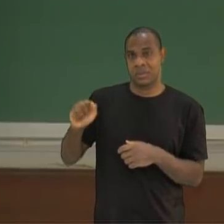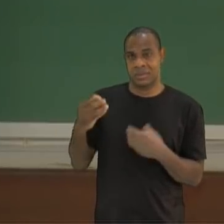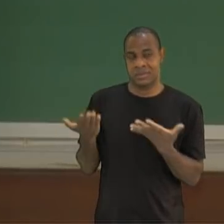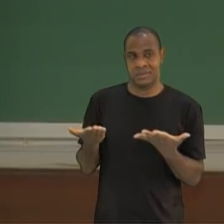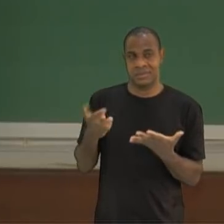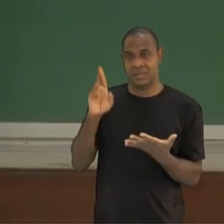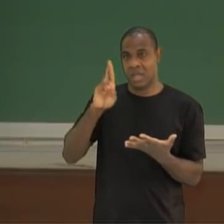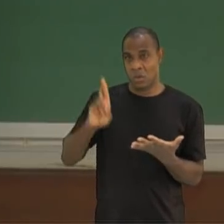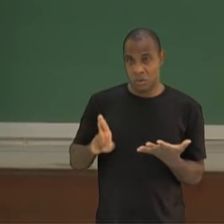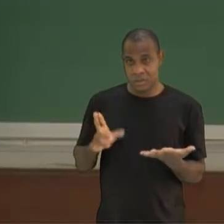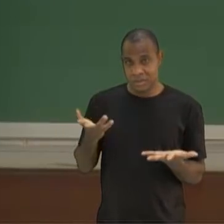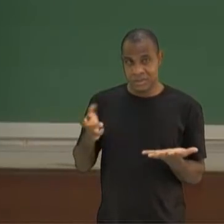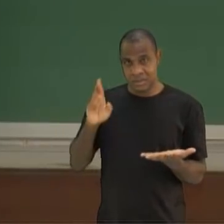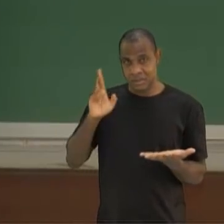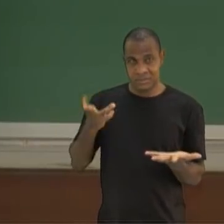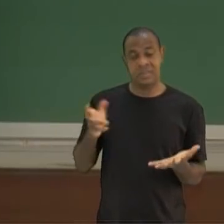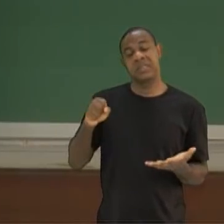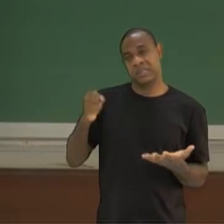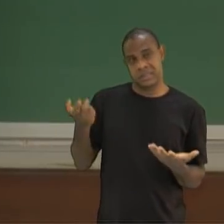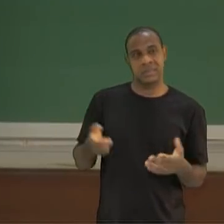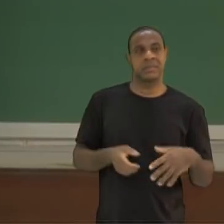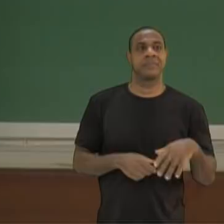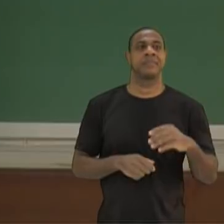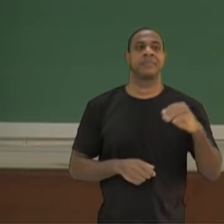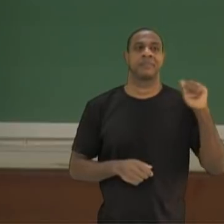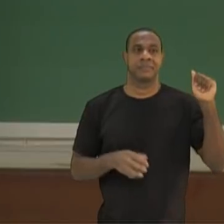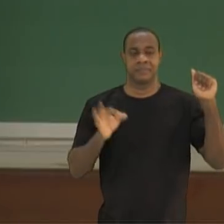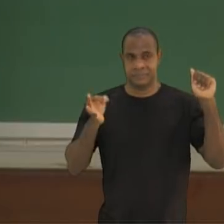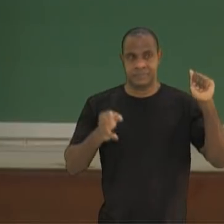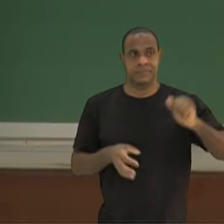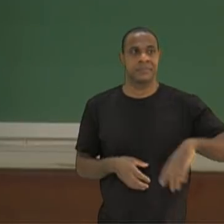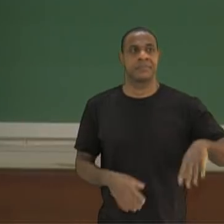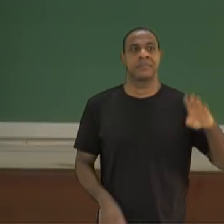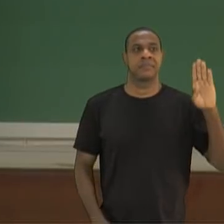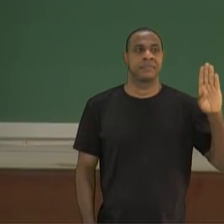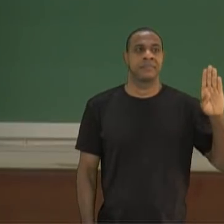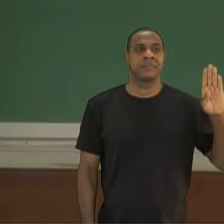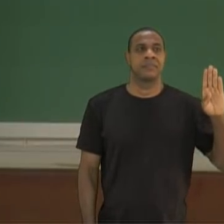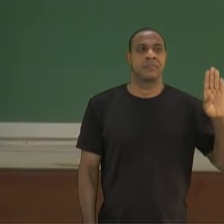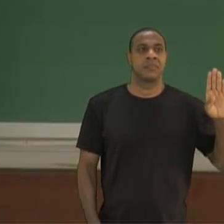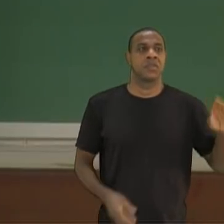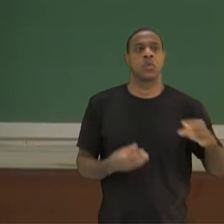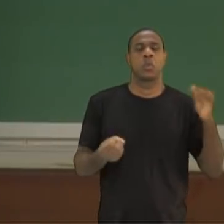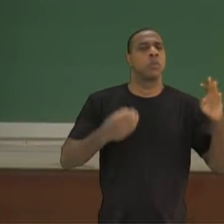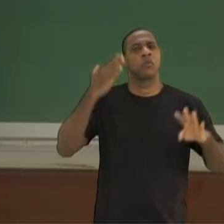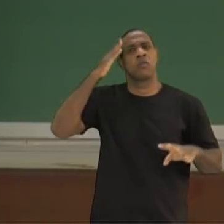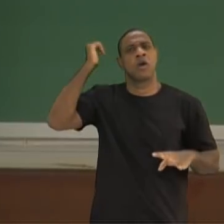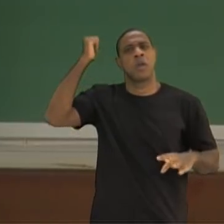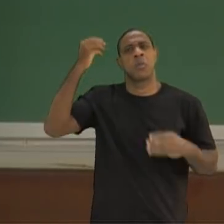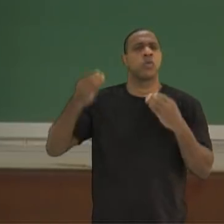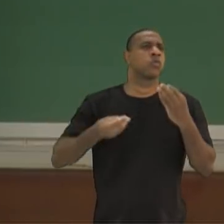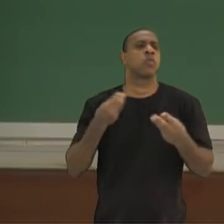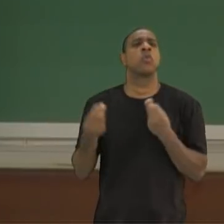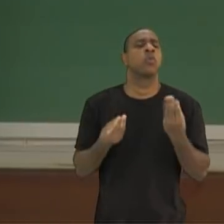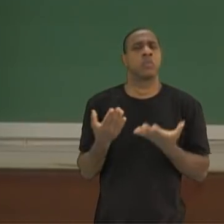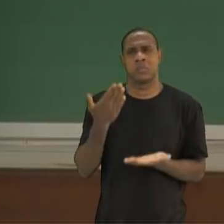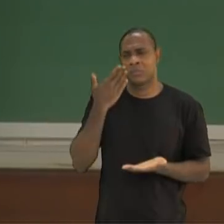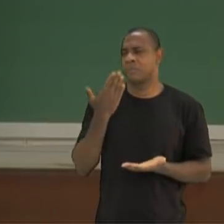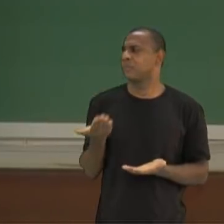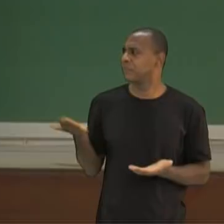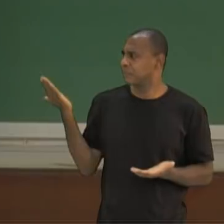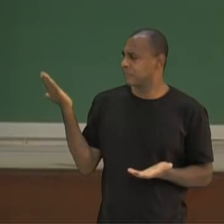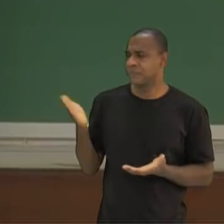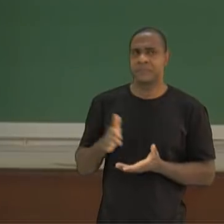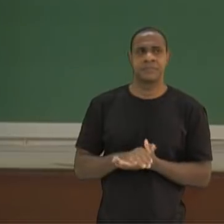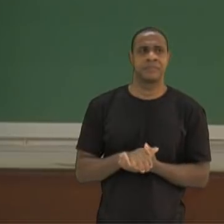ver. And if sighted language already requires a special skill, if your hands, finger tutting demands even